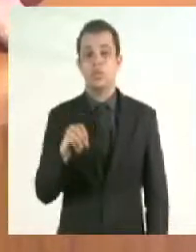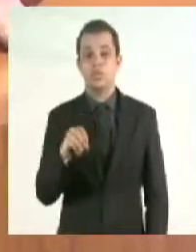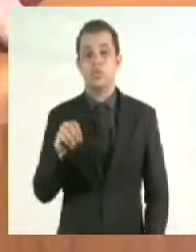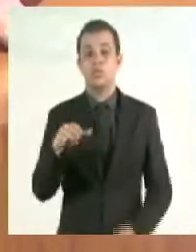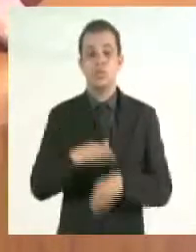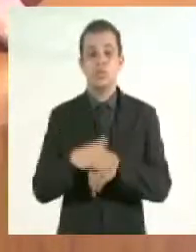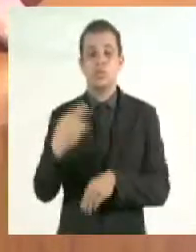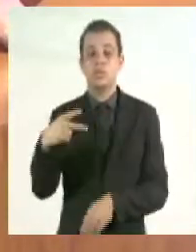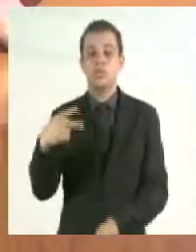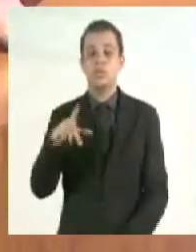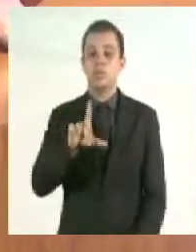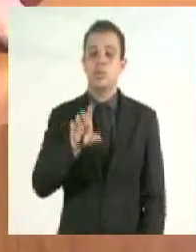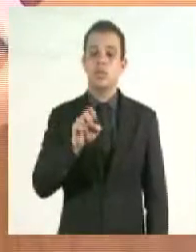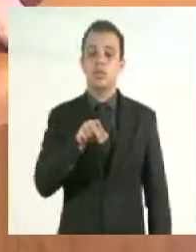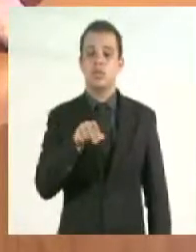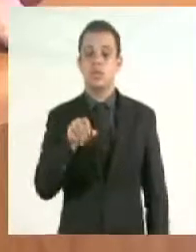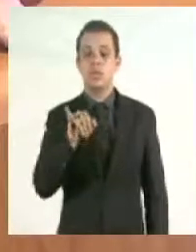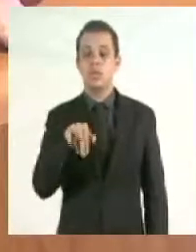comunista,